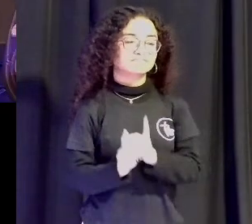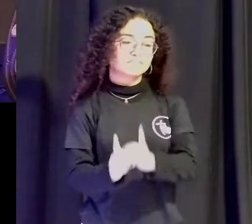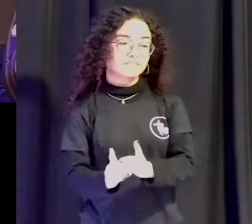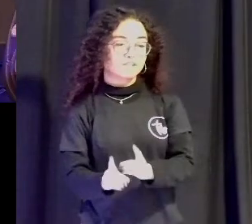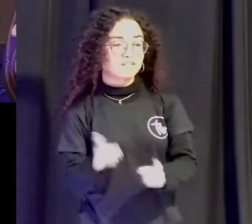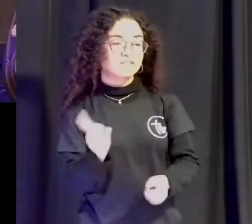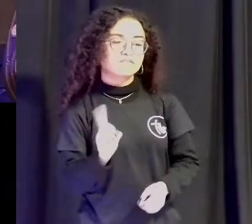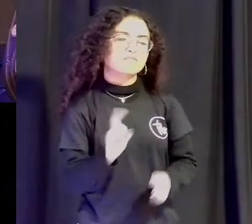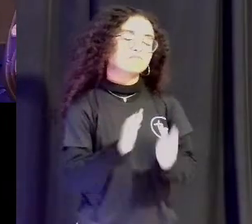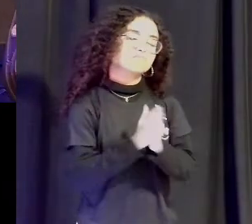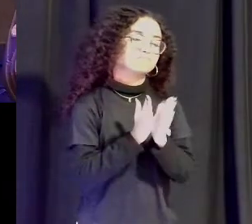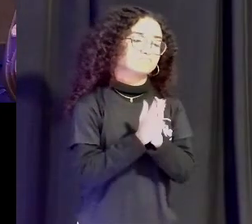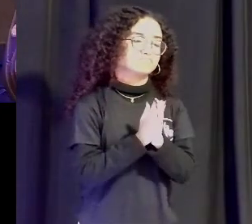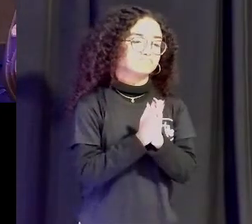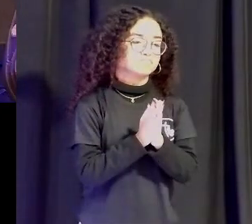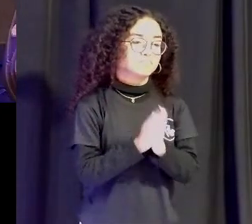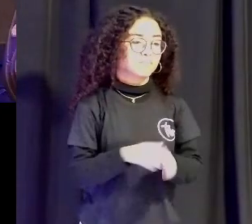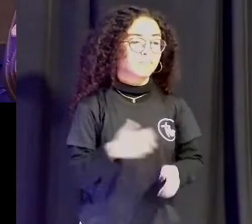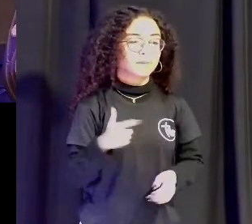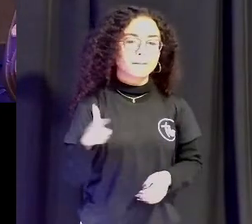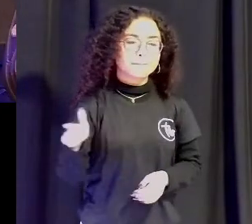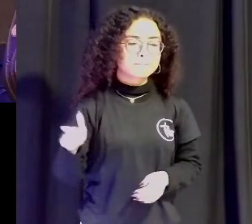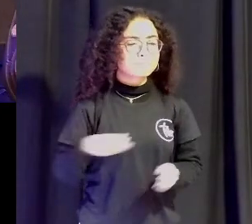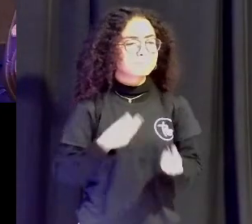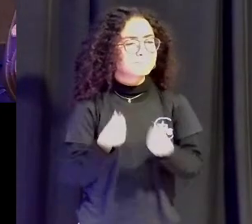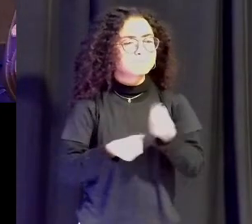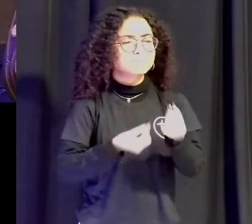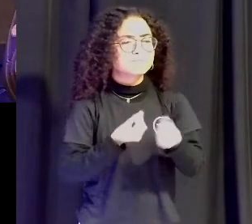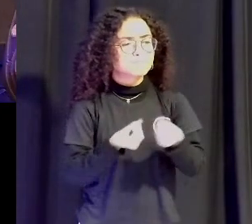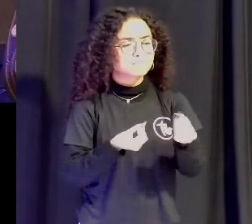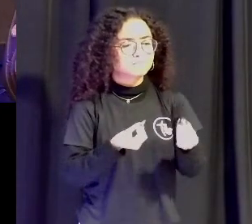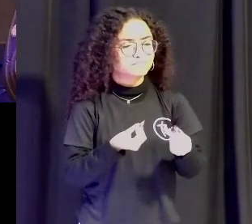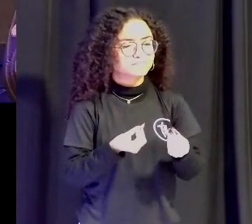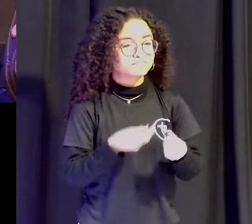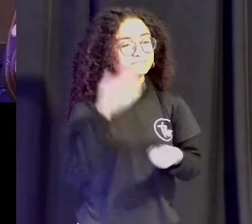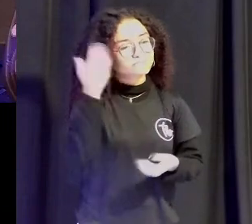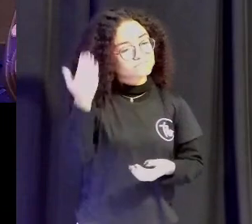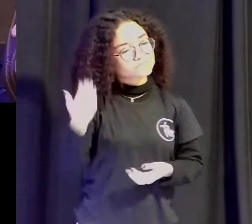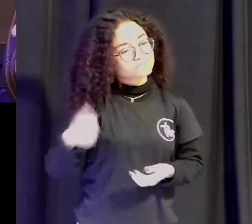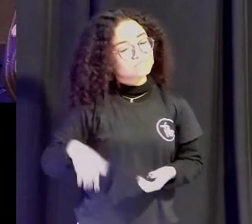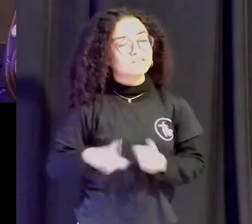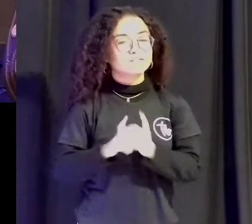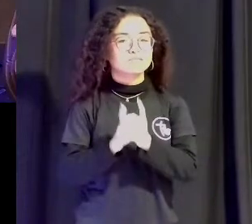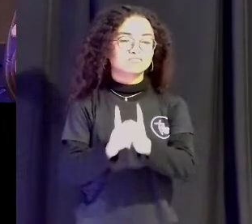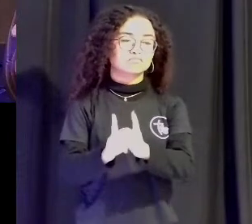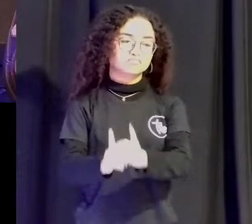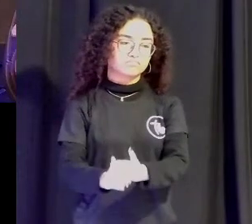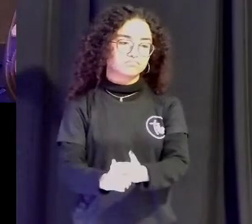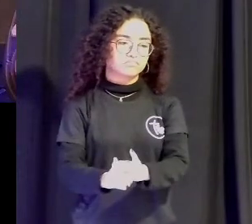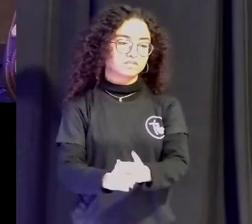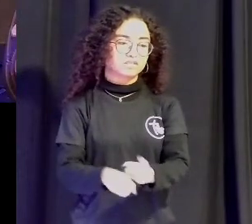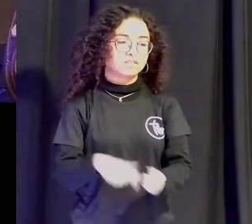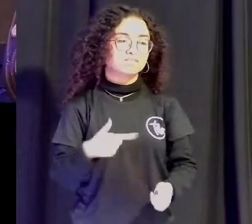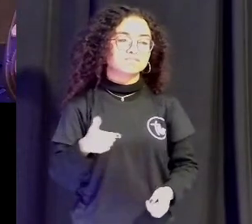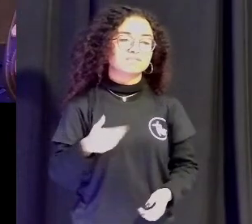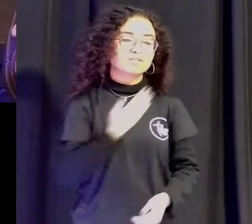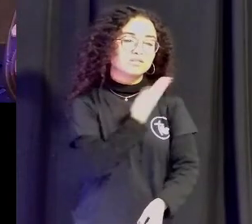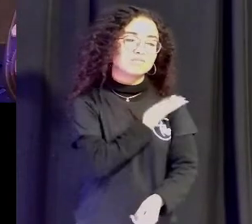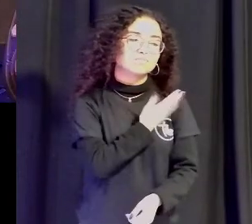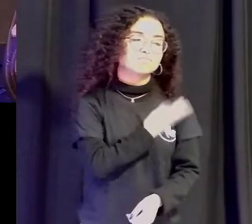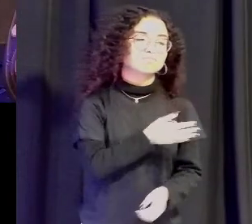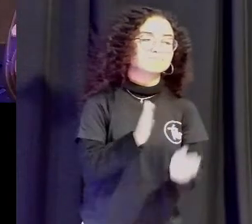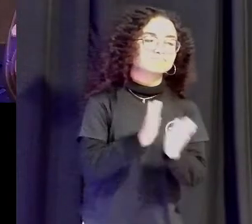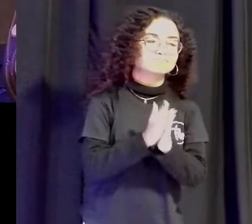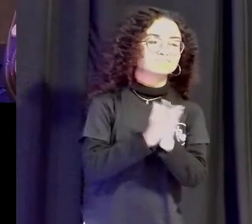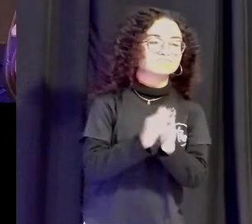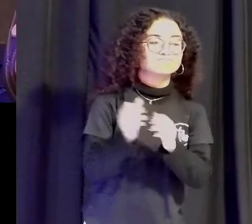Não existe discípulo de Jesus sem o hábito de orar, de falar com o Pai.